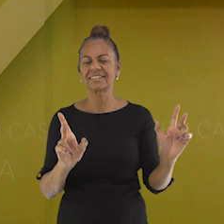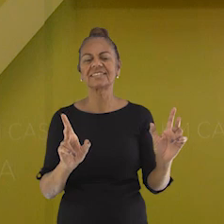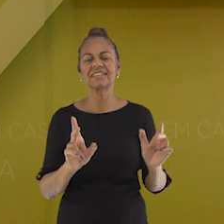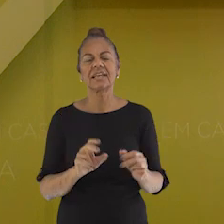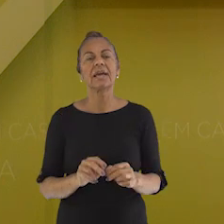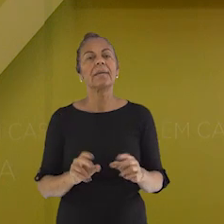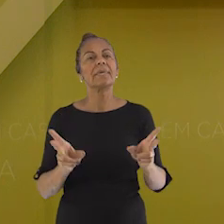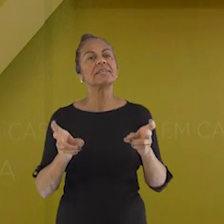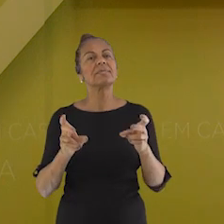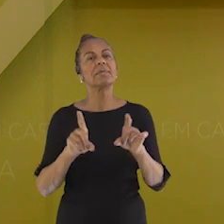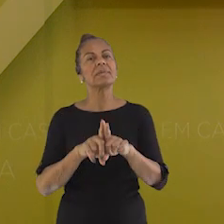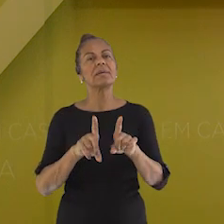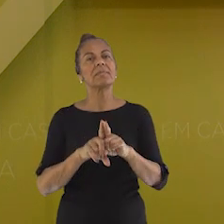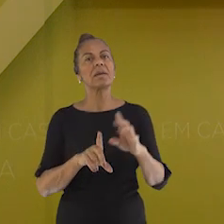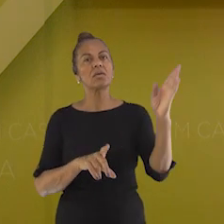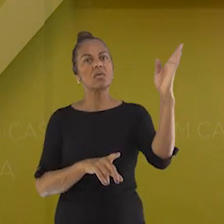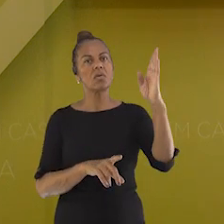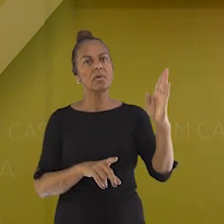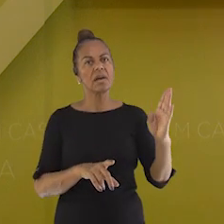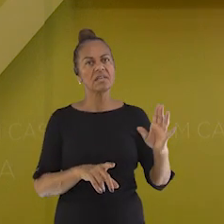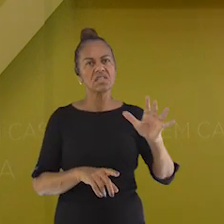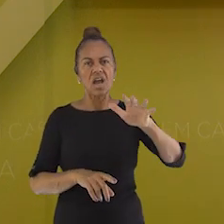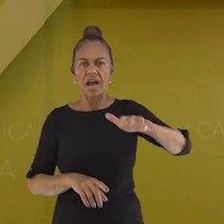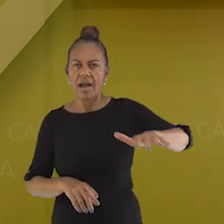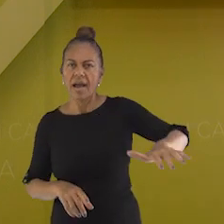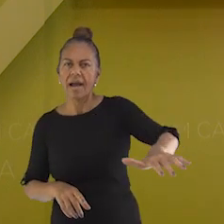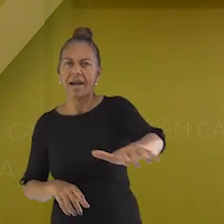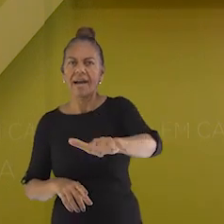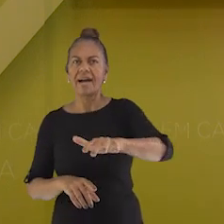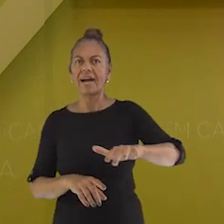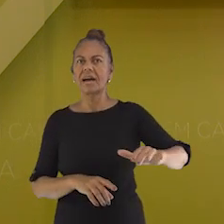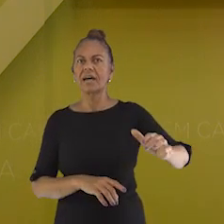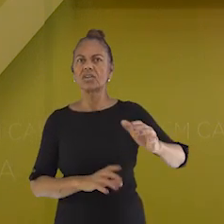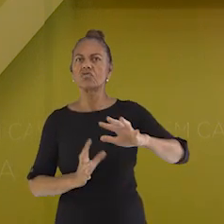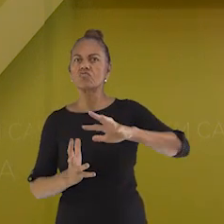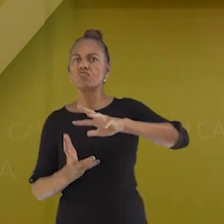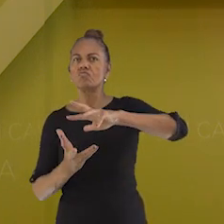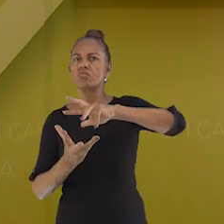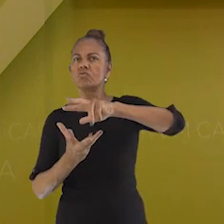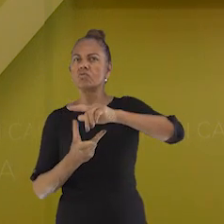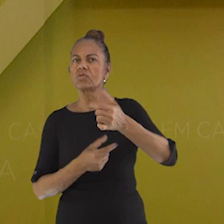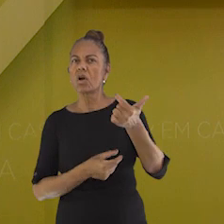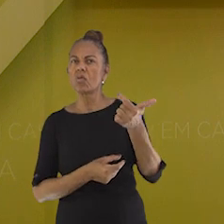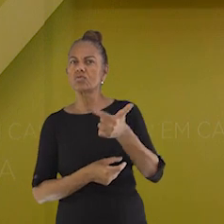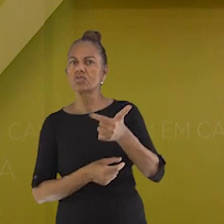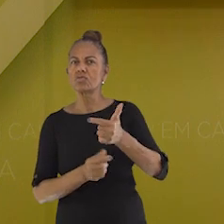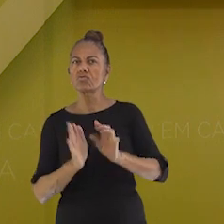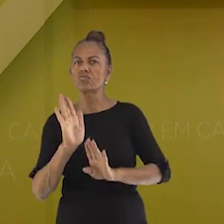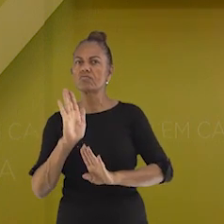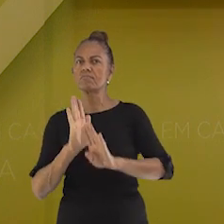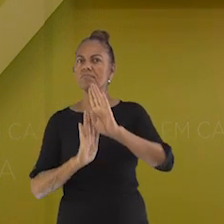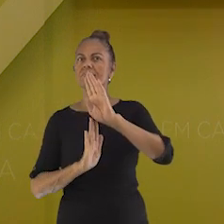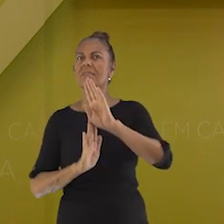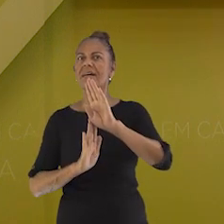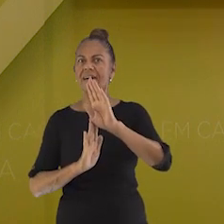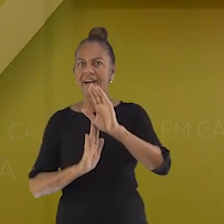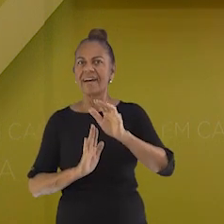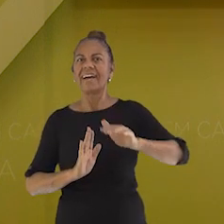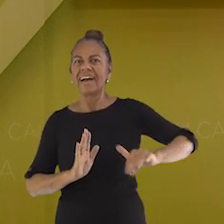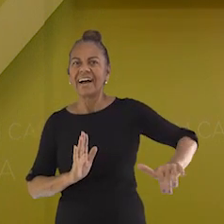que o Brasil possui a segunda maior área de manguezal do mundo, que para